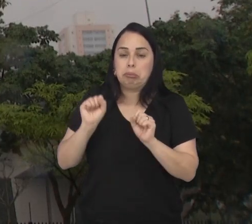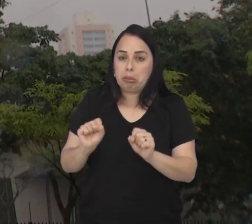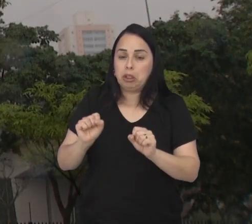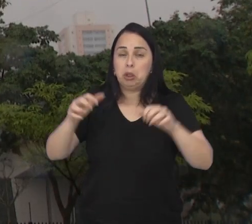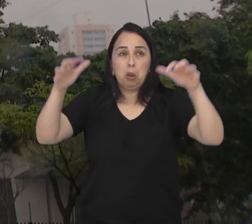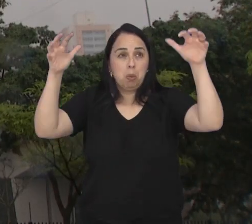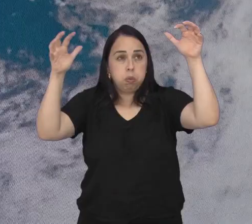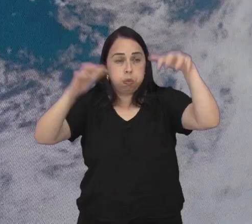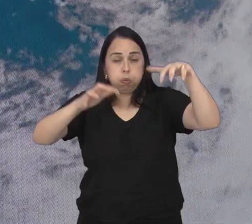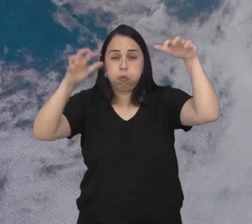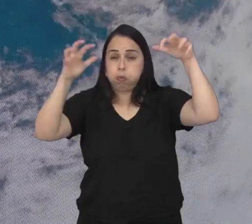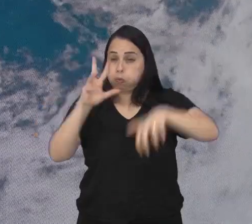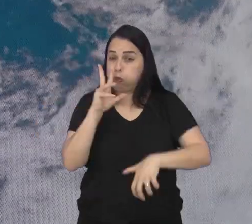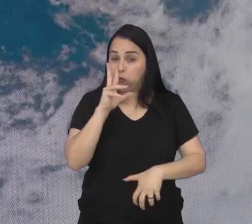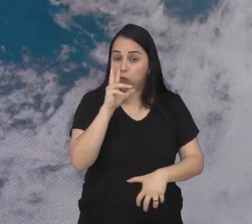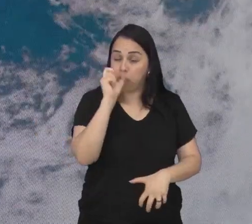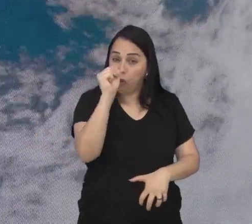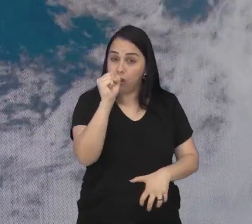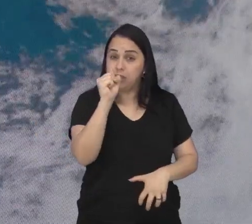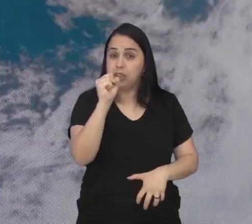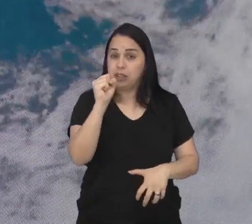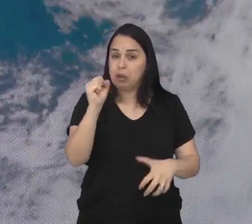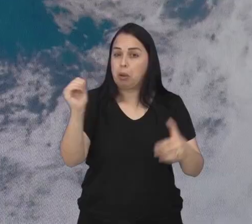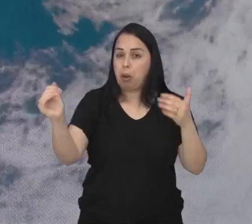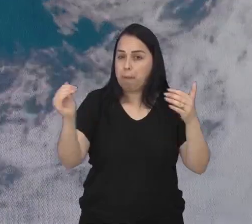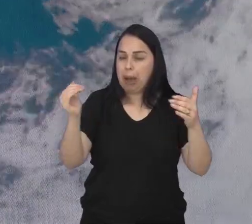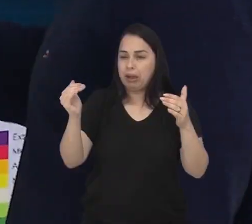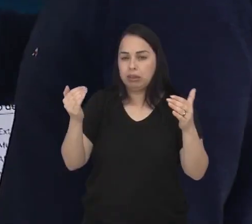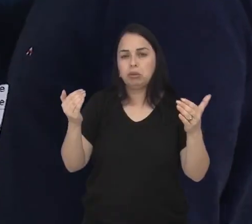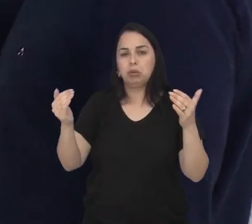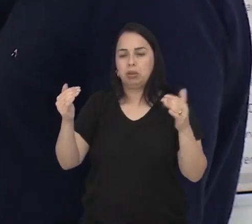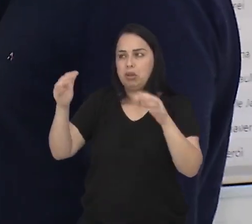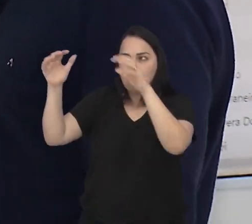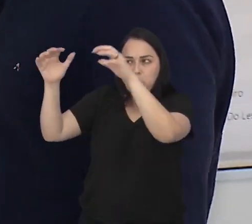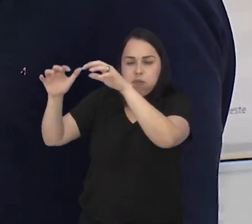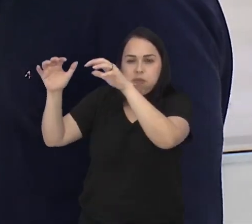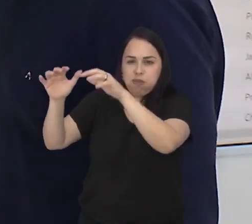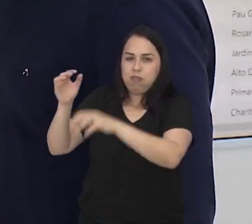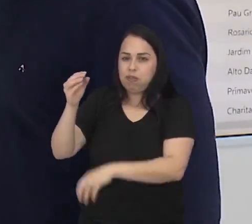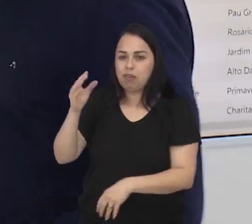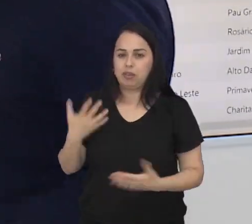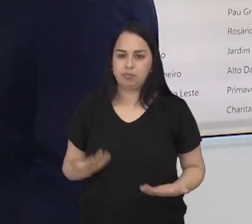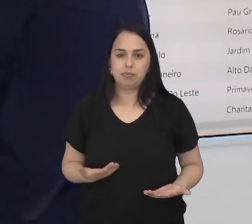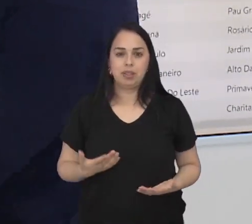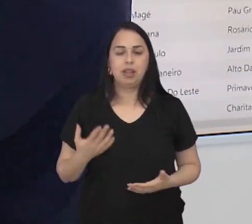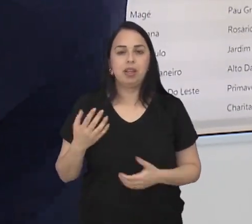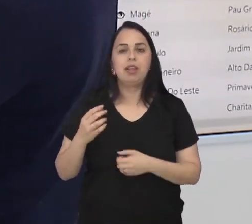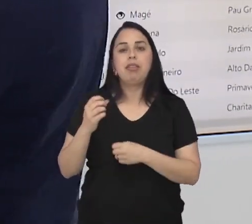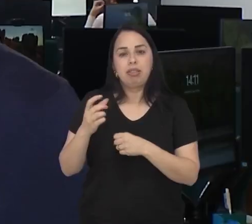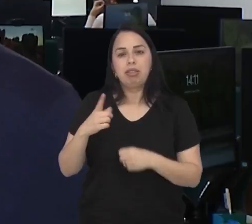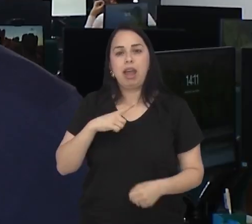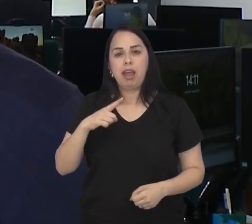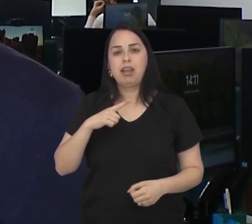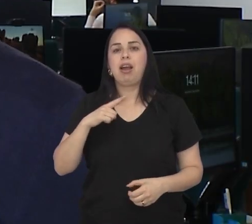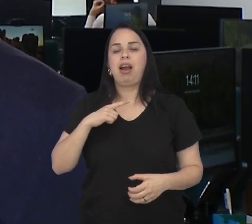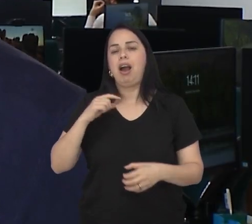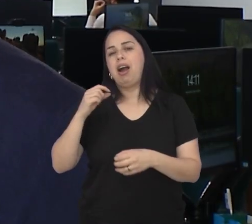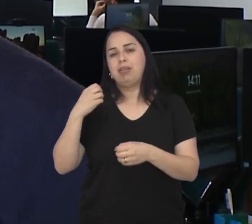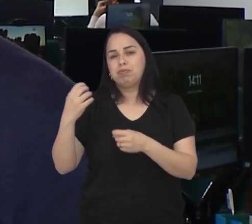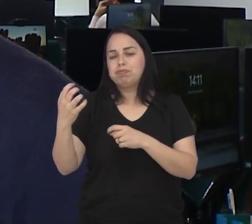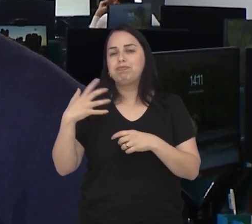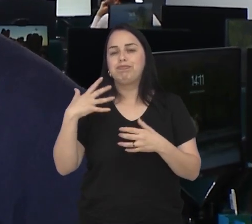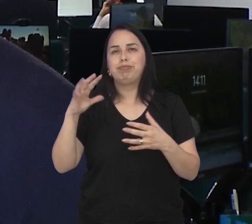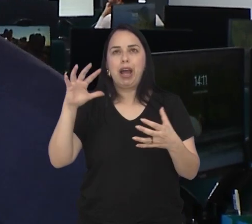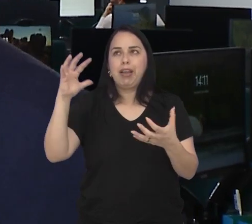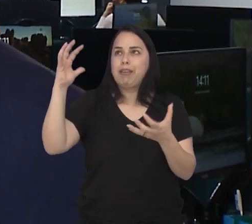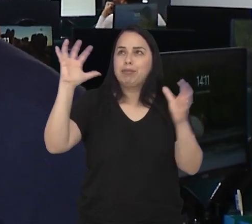próxima estação deve ser com tempestades volumosas e acima da média registrada durante o verão. Esse ano a gente está com a influência